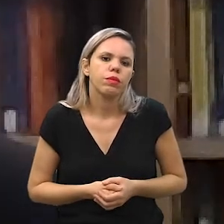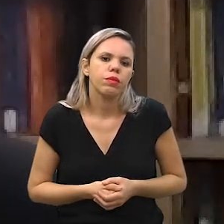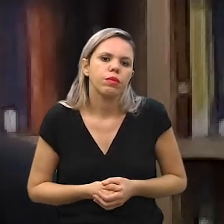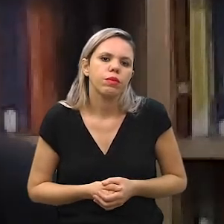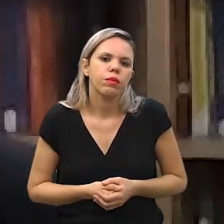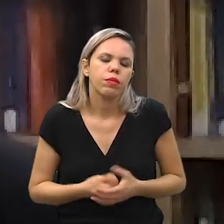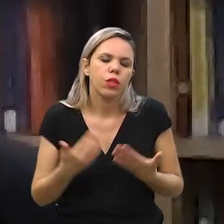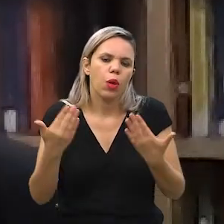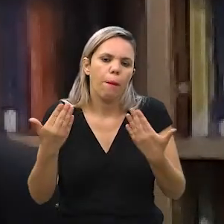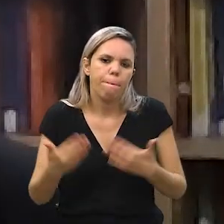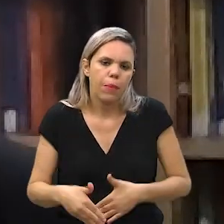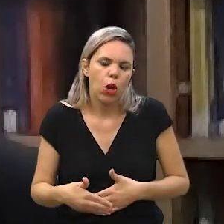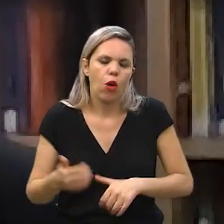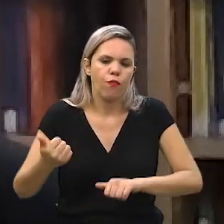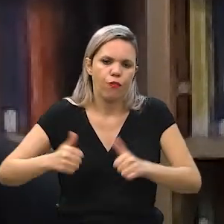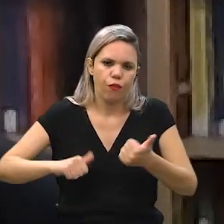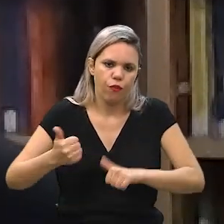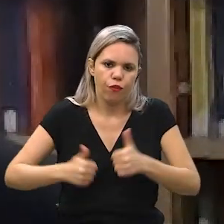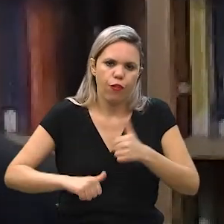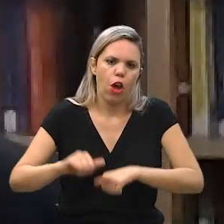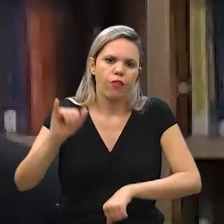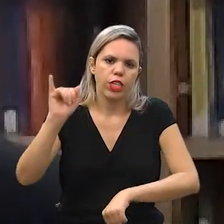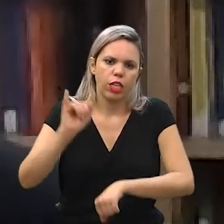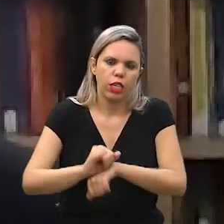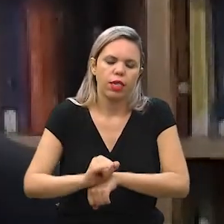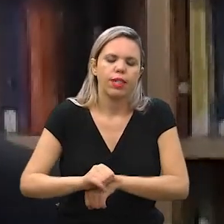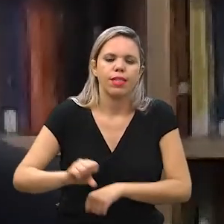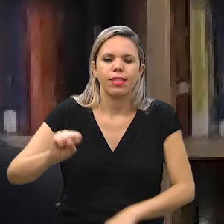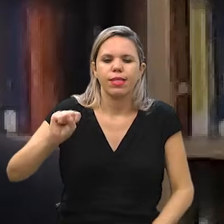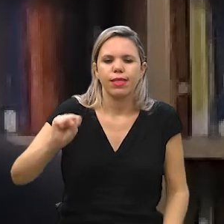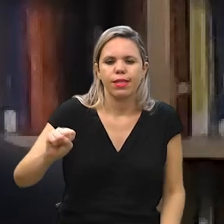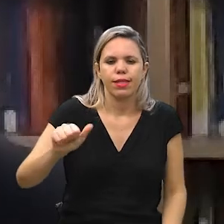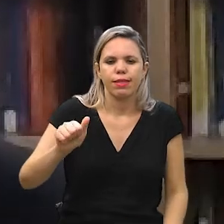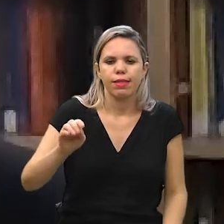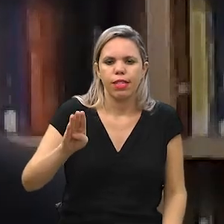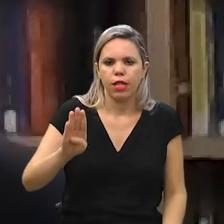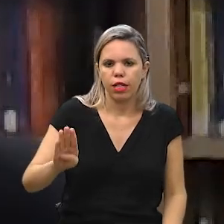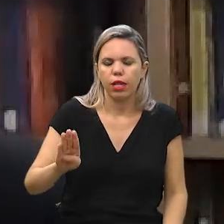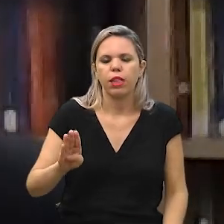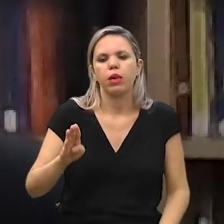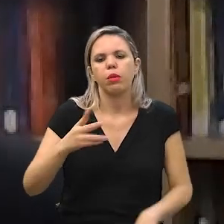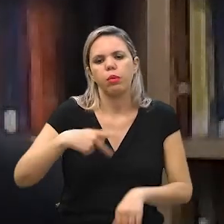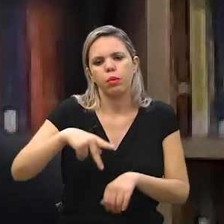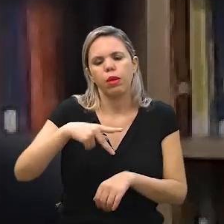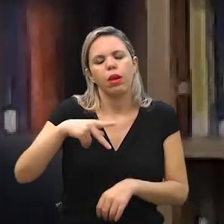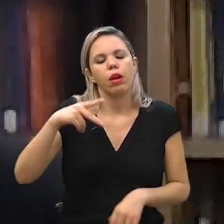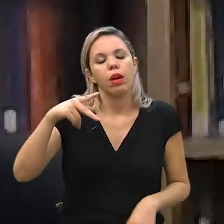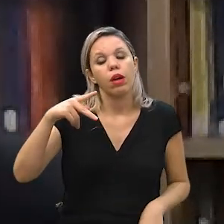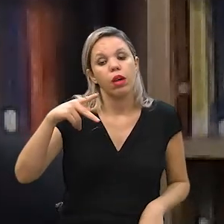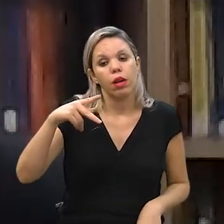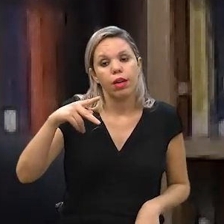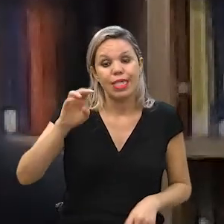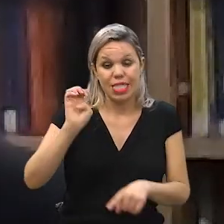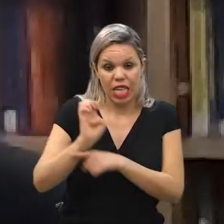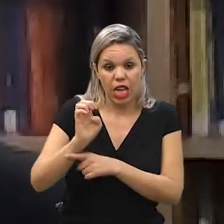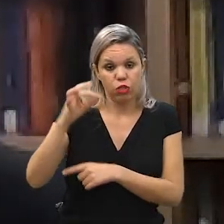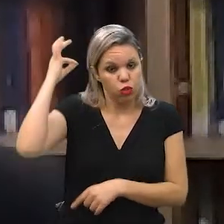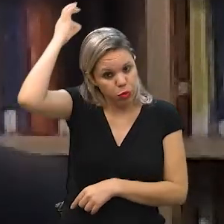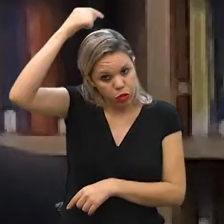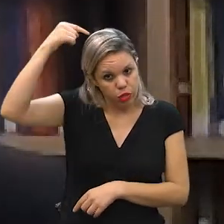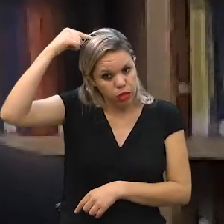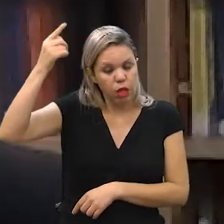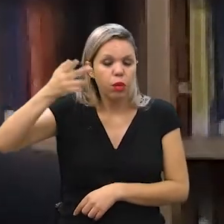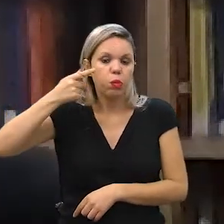nas provas aí de avaliação externa do Brasil, SAEB, né, o Espírito Santo, Ceará, eles têm